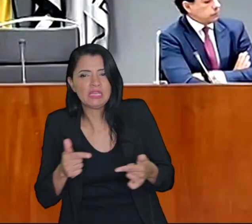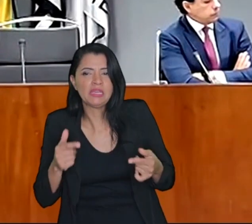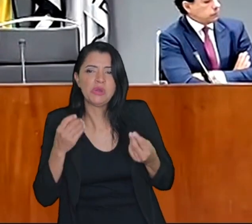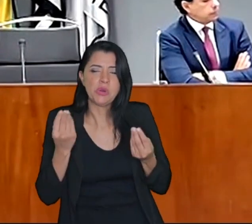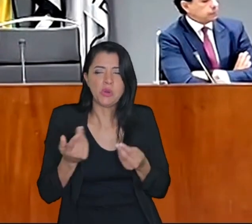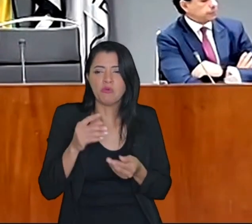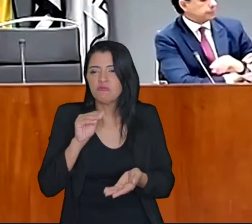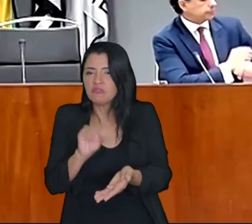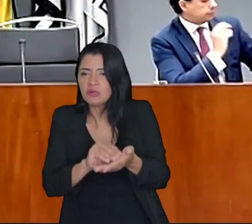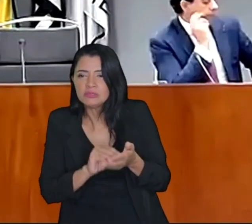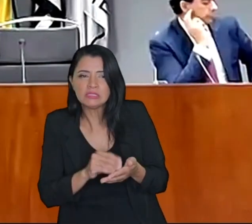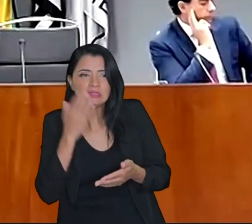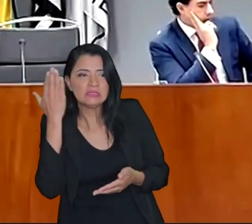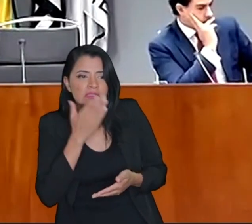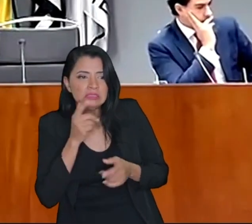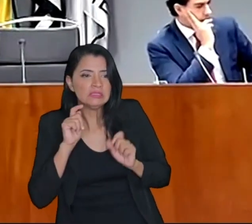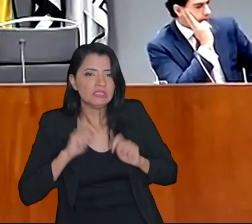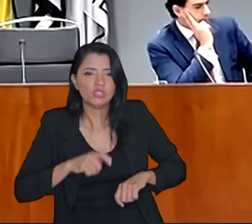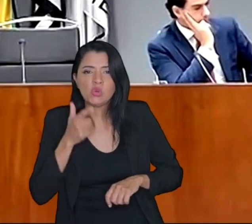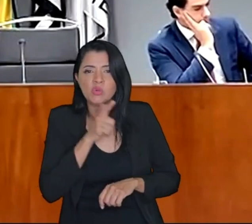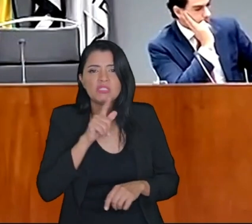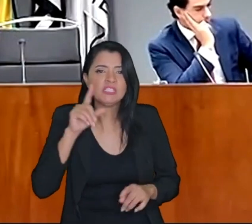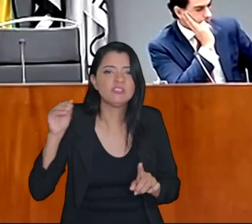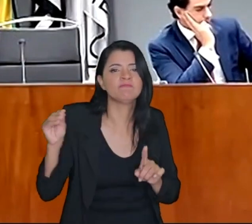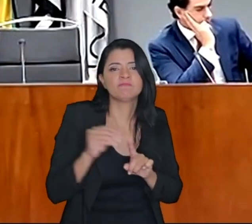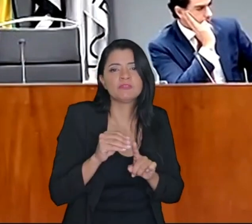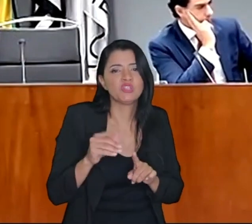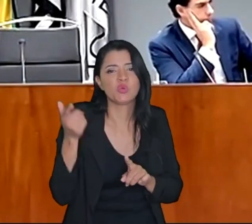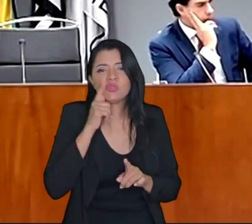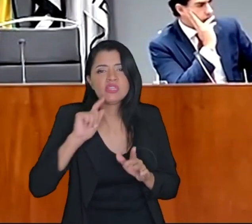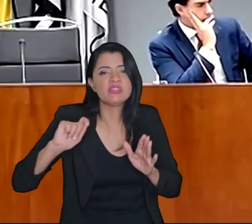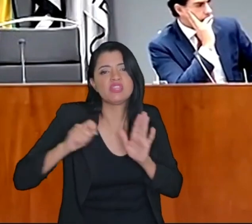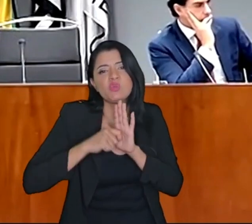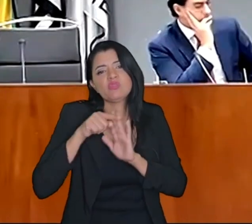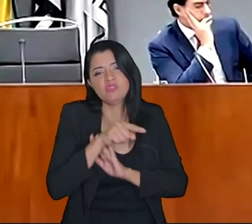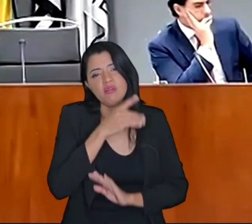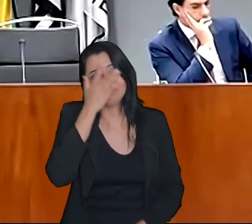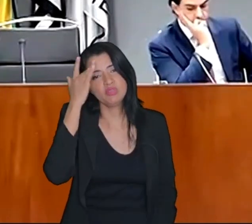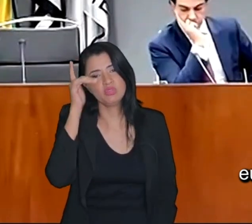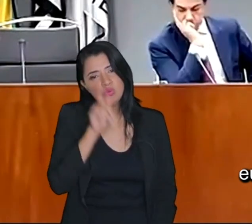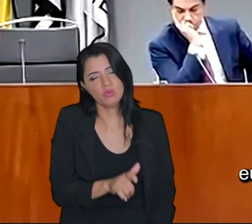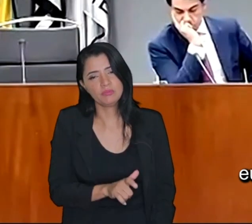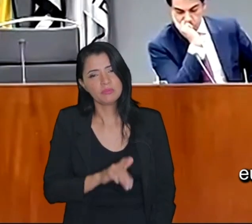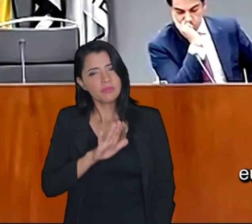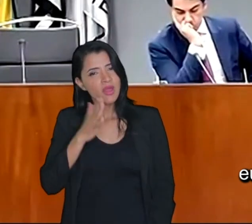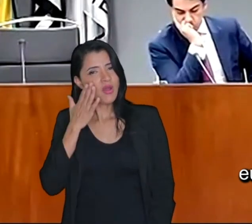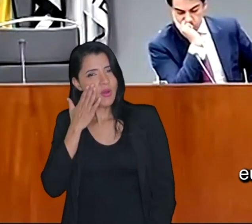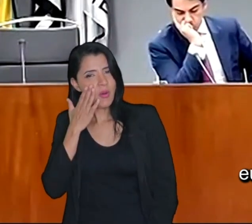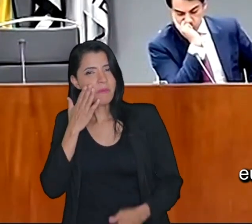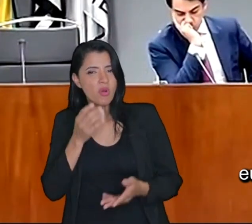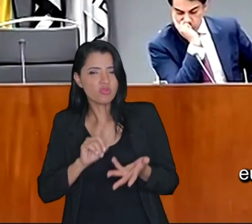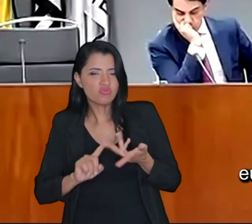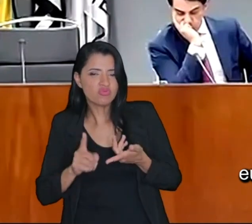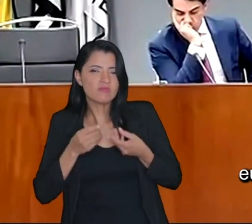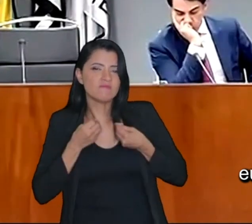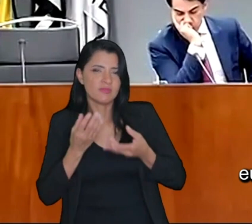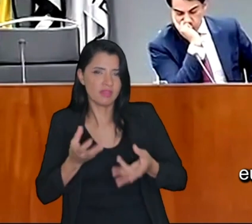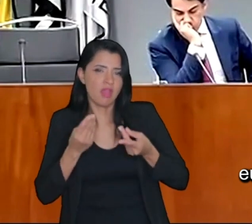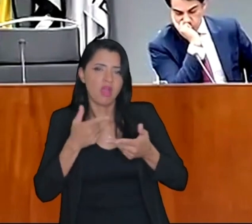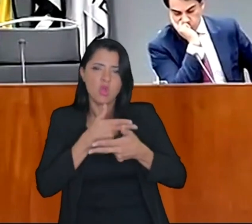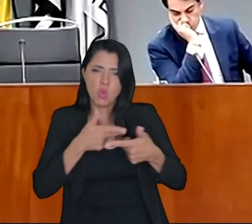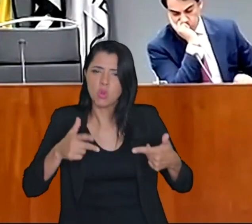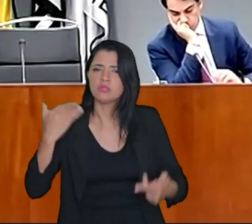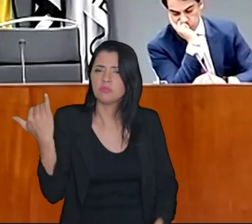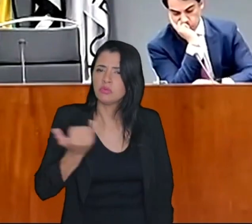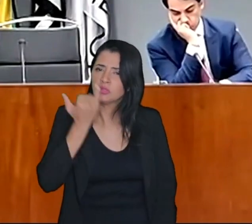consiga condenar aquela pessoa, ou sequer consiga denunciar aquela pessoa. Mas veja, eu posso entregar aqui uma série de dados relevantes.